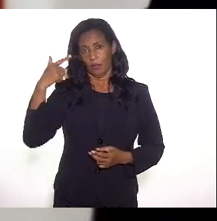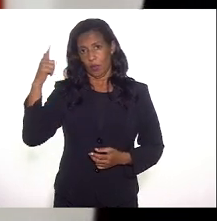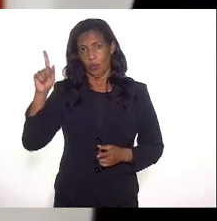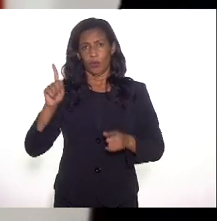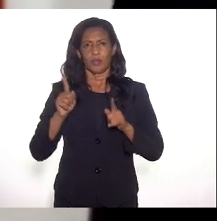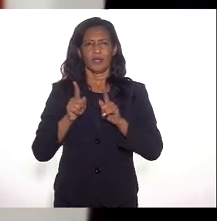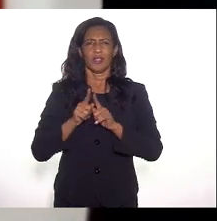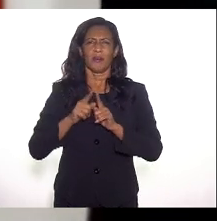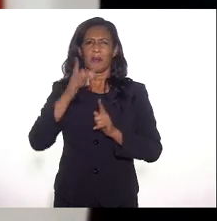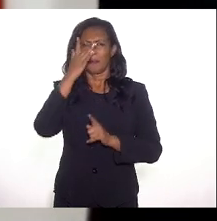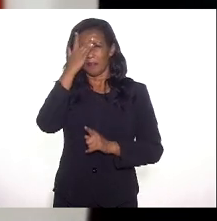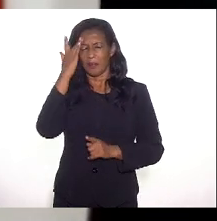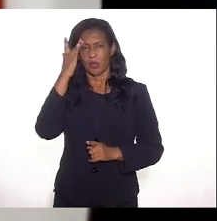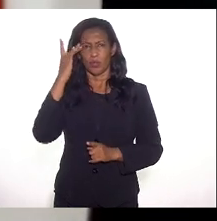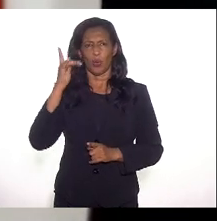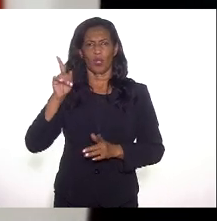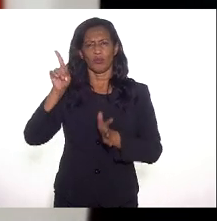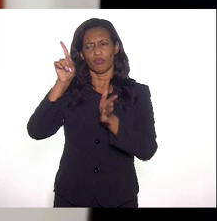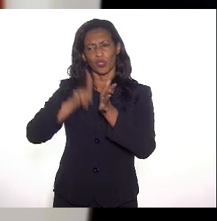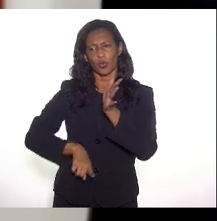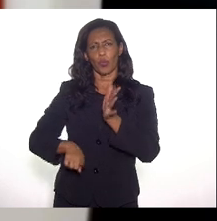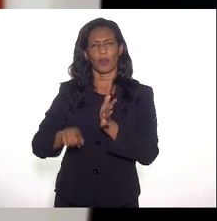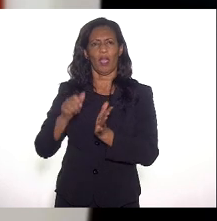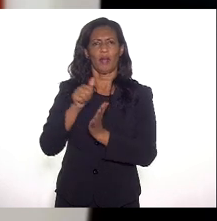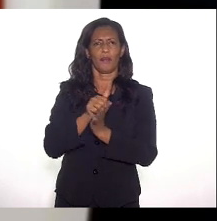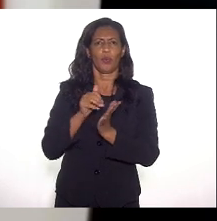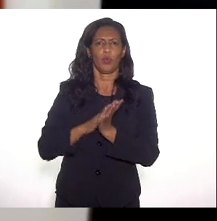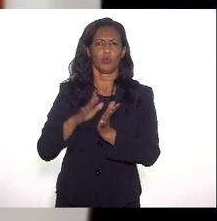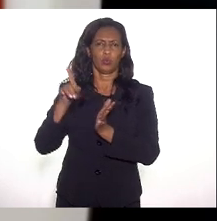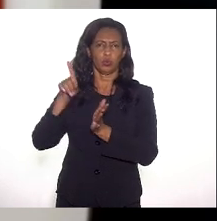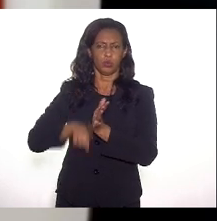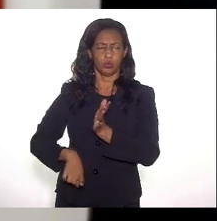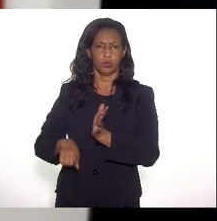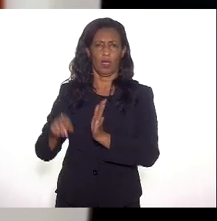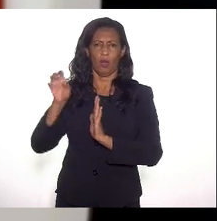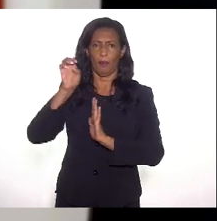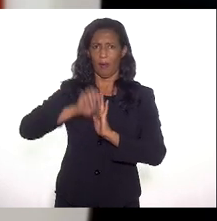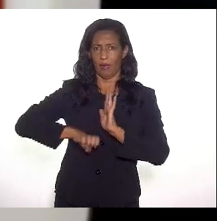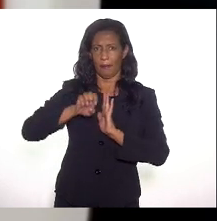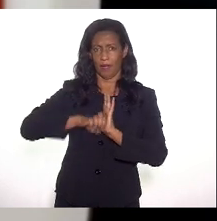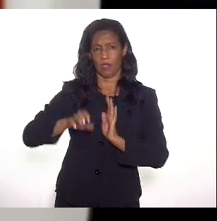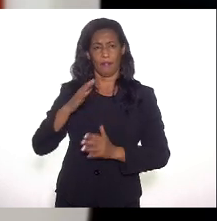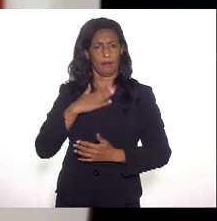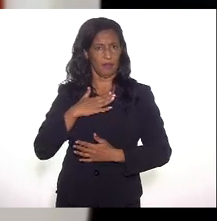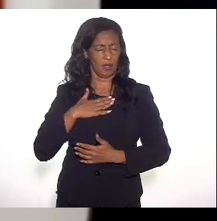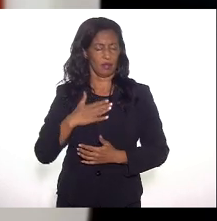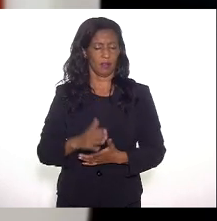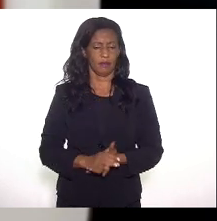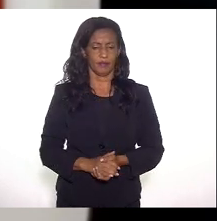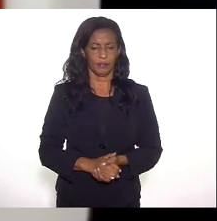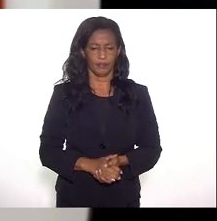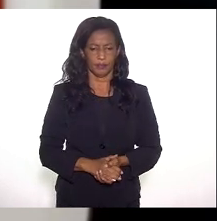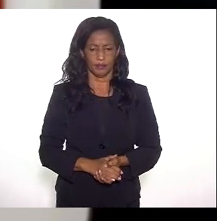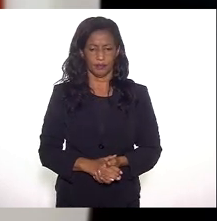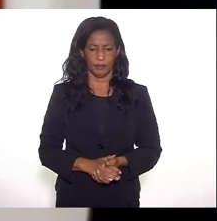pessoal de baixa renda, reduzir o ICMS. Eu fiz duas. Uma emenda, inclusive, é um programa meu.